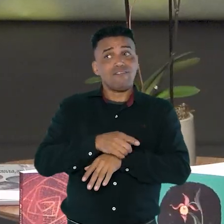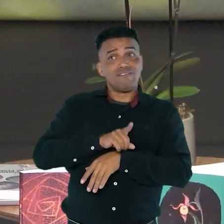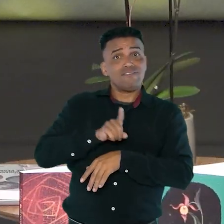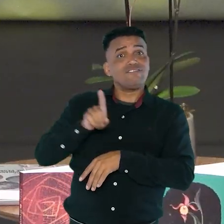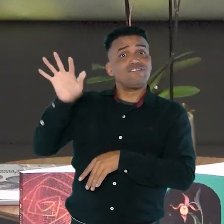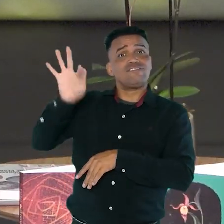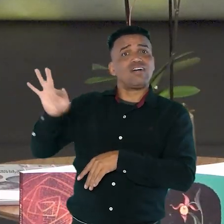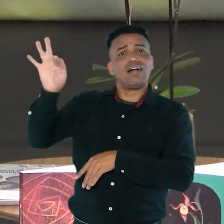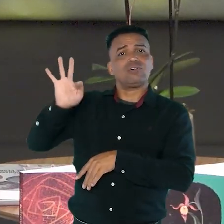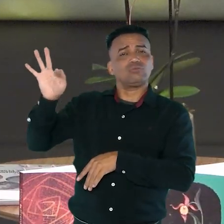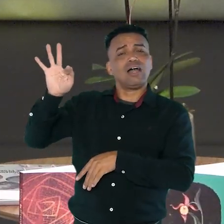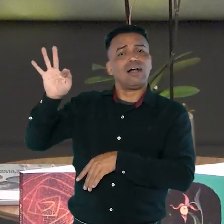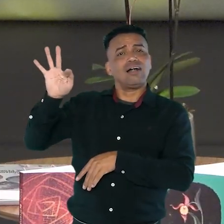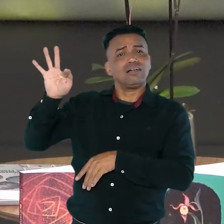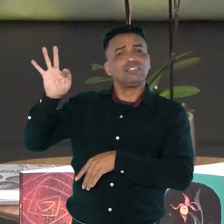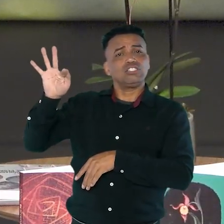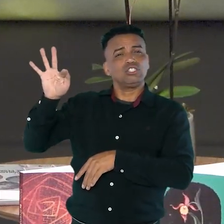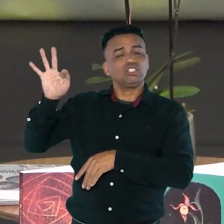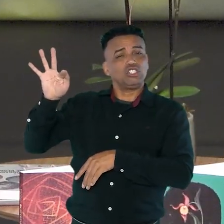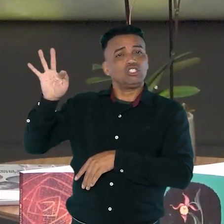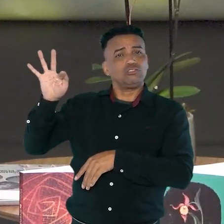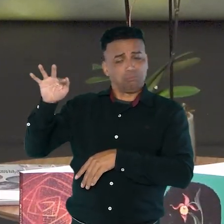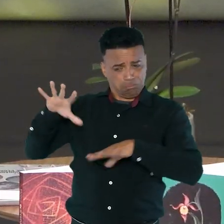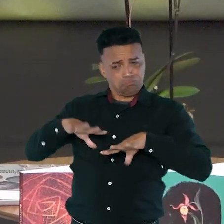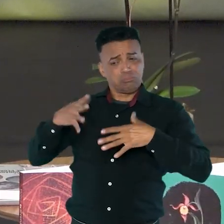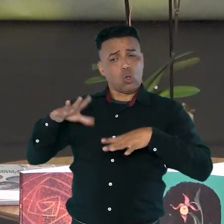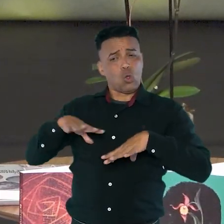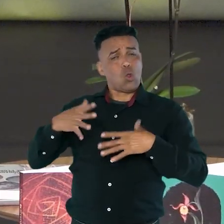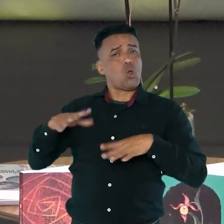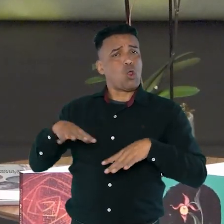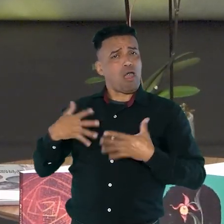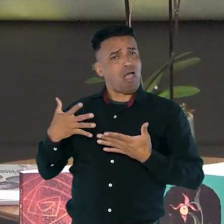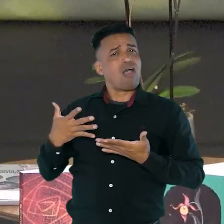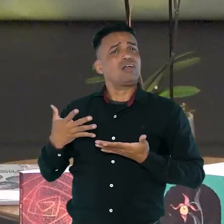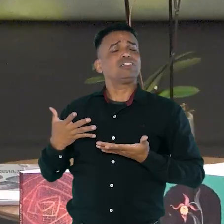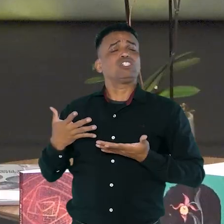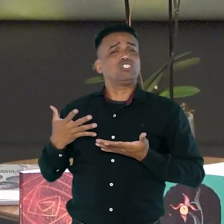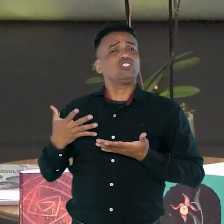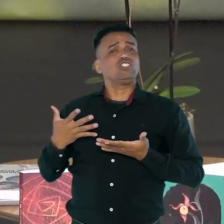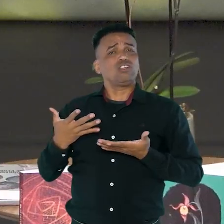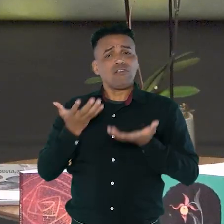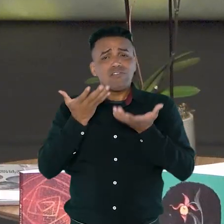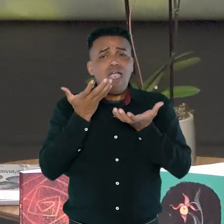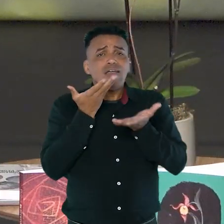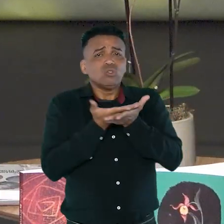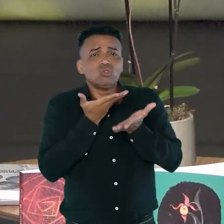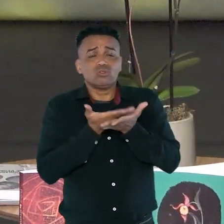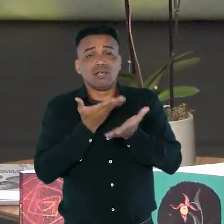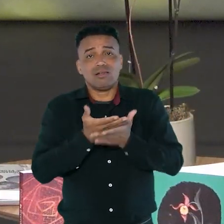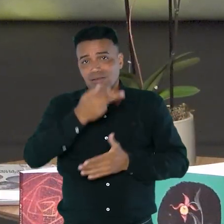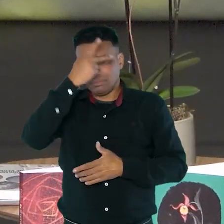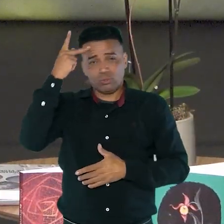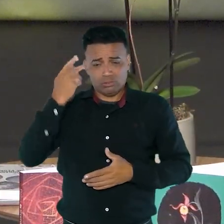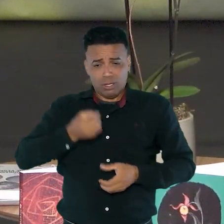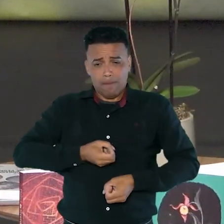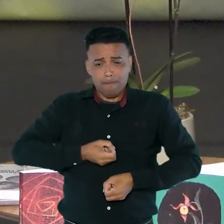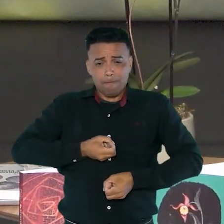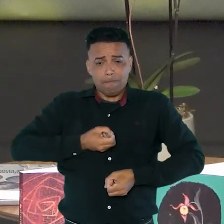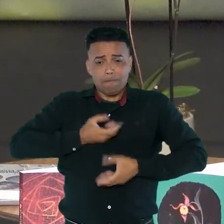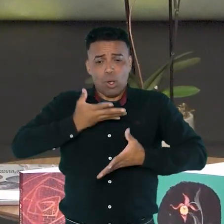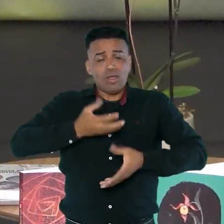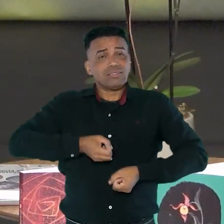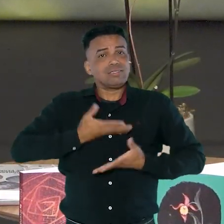sabendo que os monstros na rua, mas ela insiste ainda em estudar. As pessoas querem viver de poesia, querem